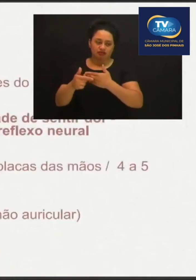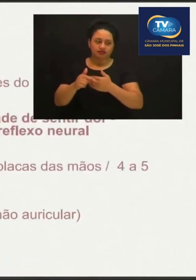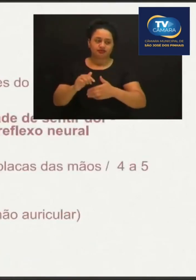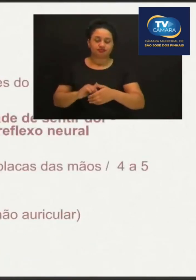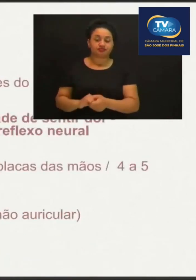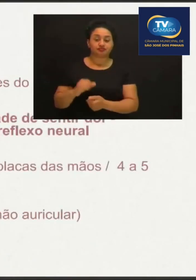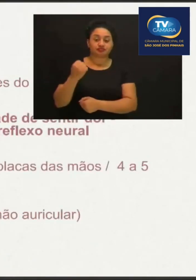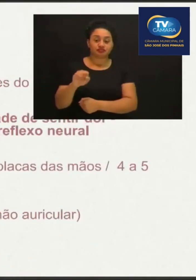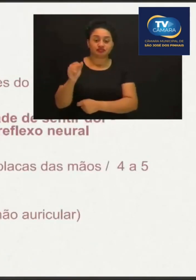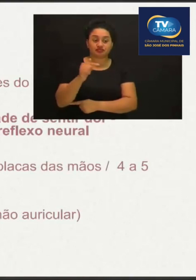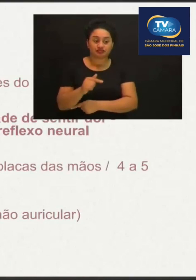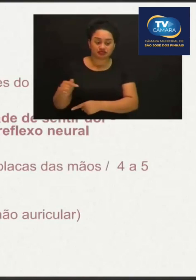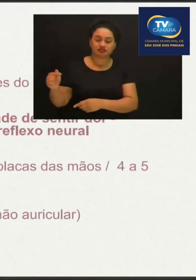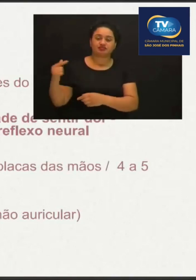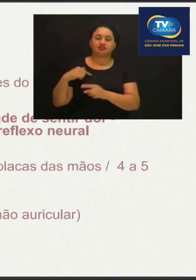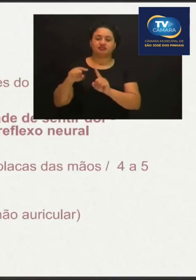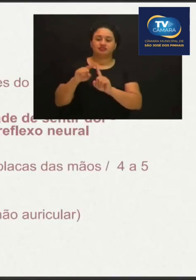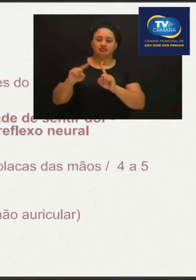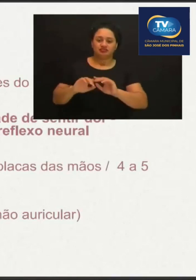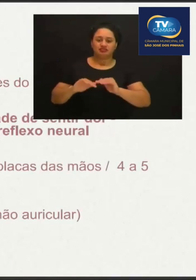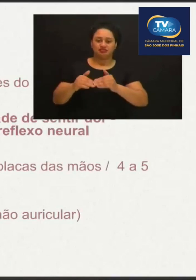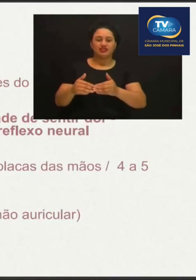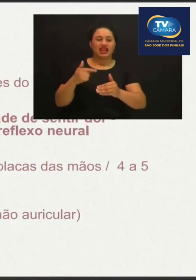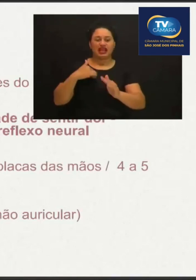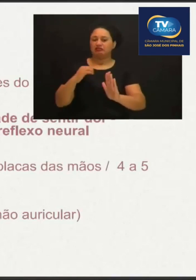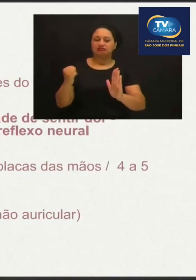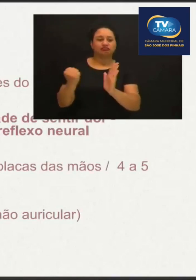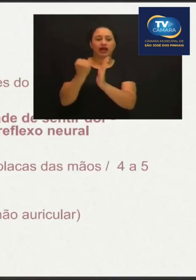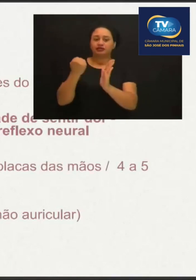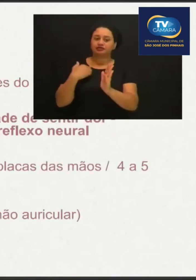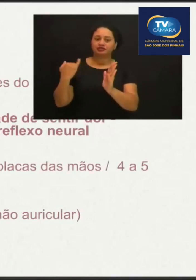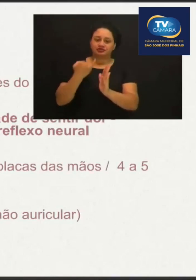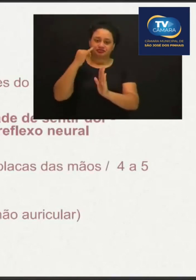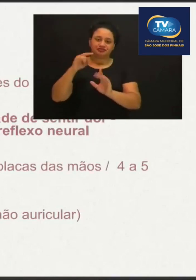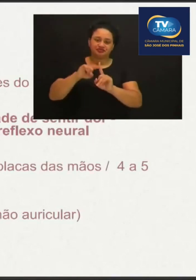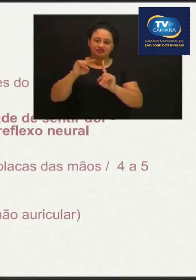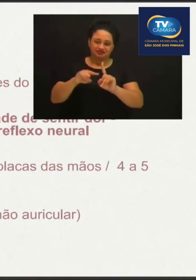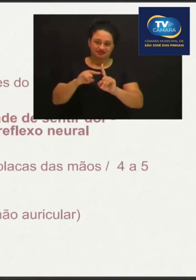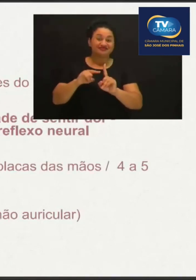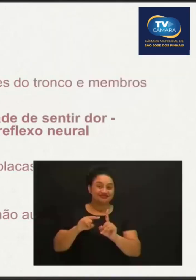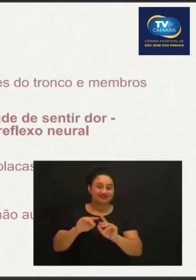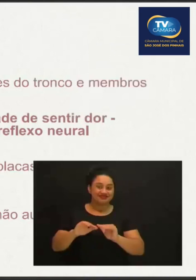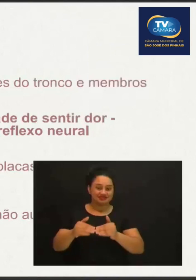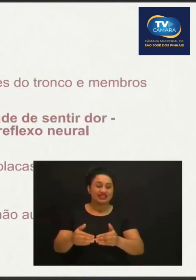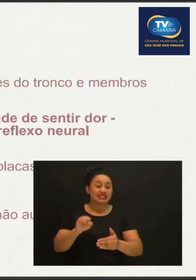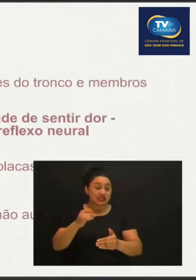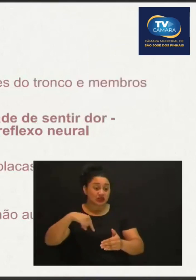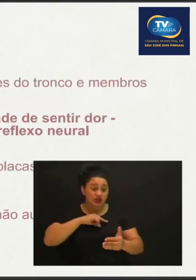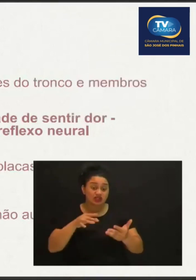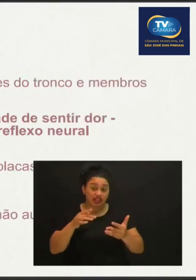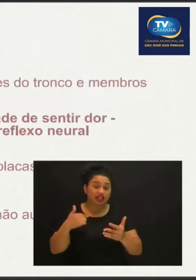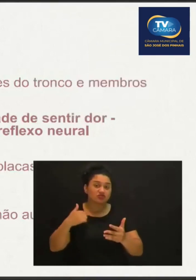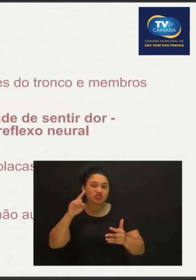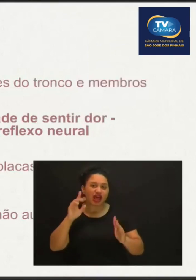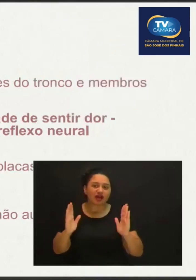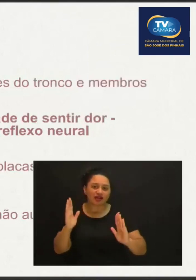8ª semana de gestação. Essa é uma semana muito marco na gravidez. Né? Se a gente quer marcos para celebrar que a